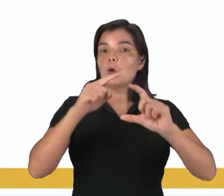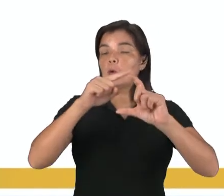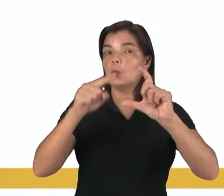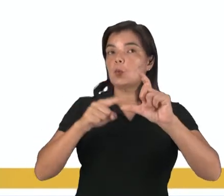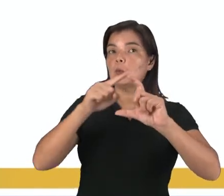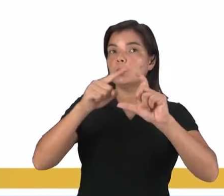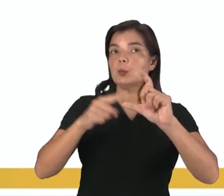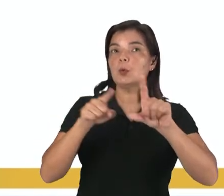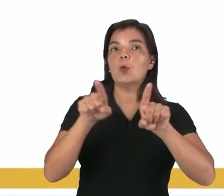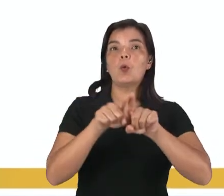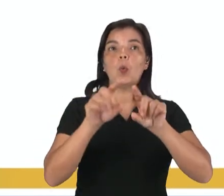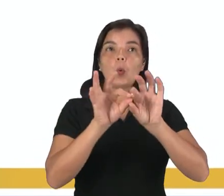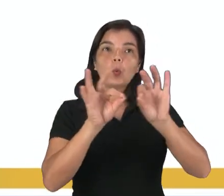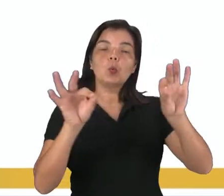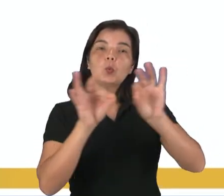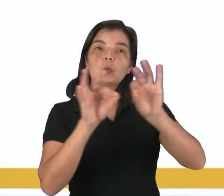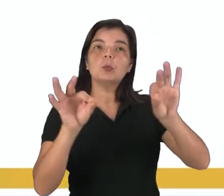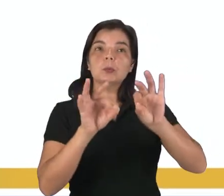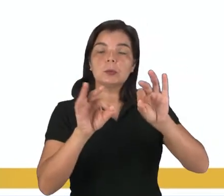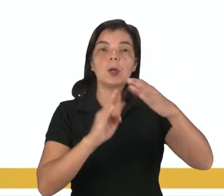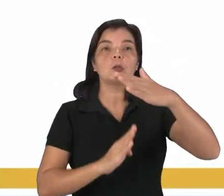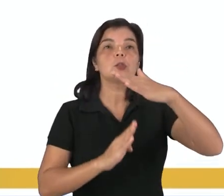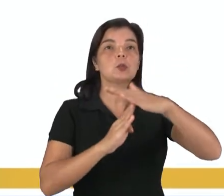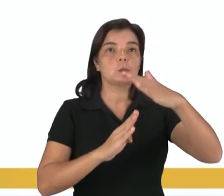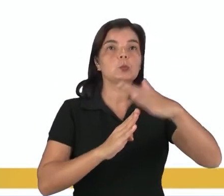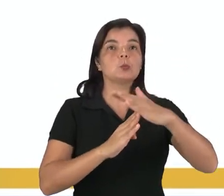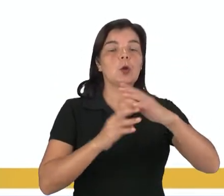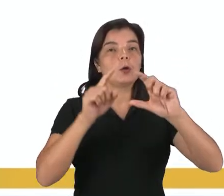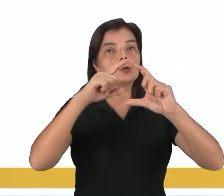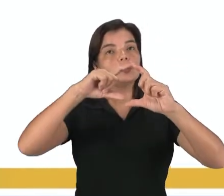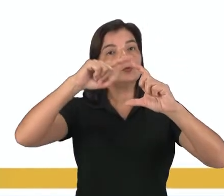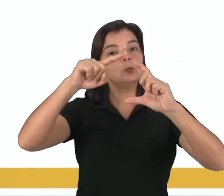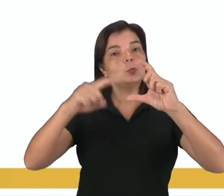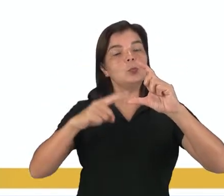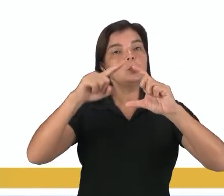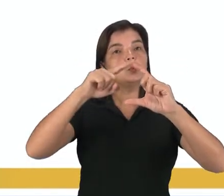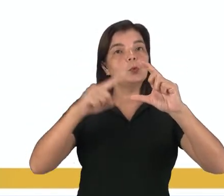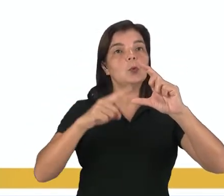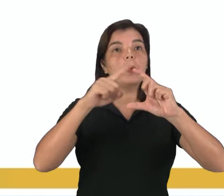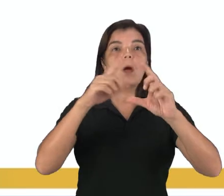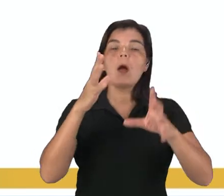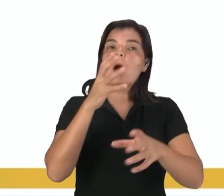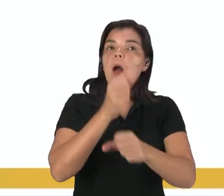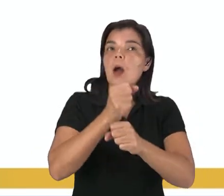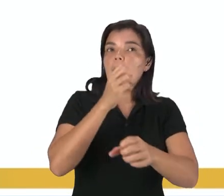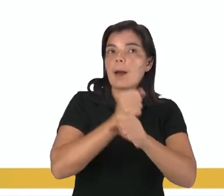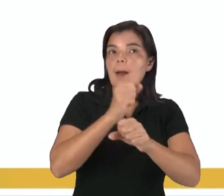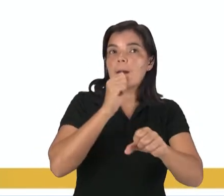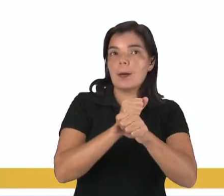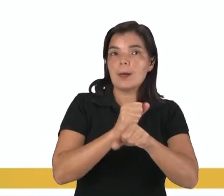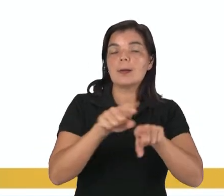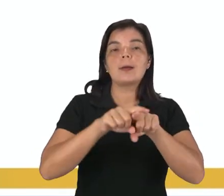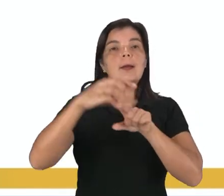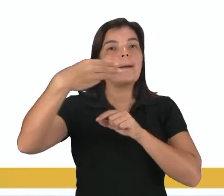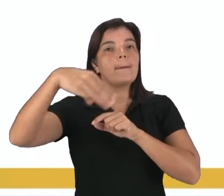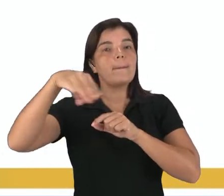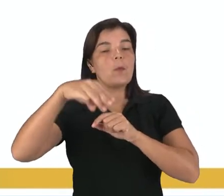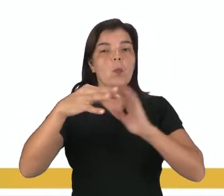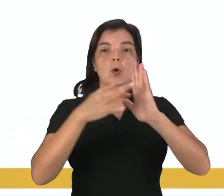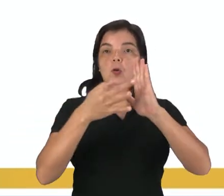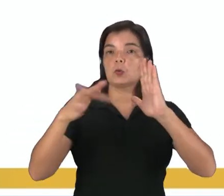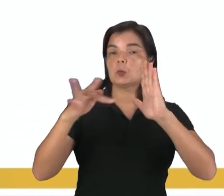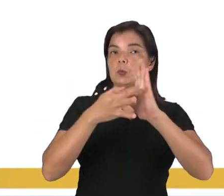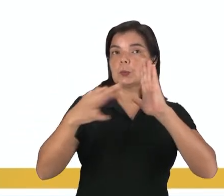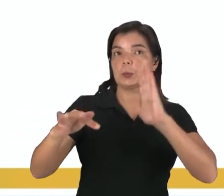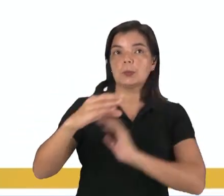circunferência com base nesta descoberta o comprimento de uma região limitada por uma circunferência é calculada através